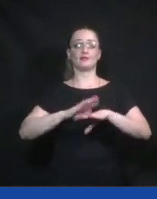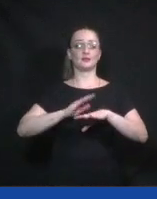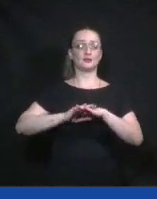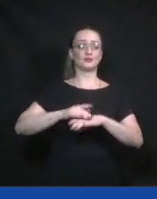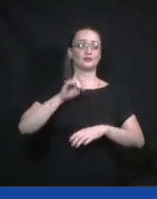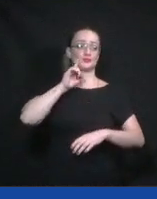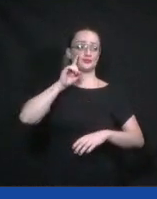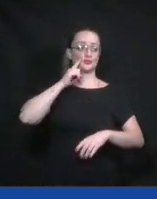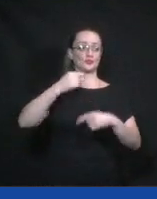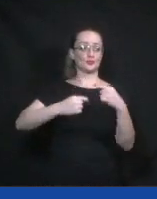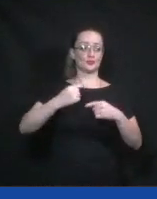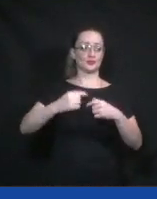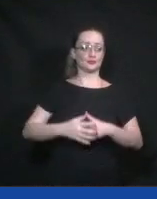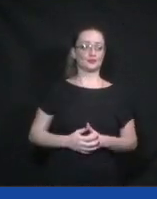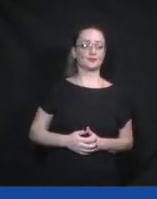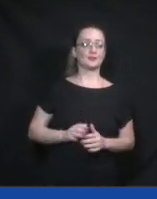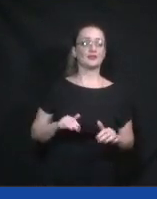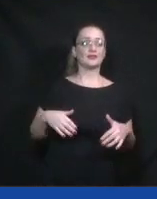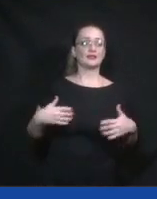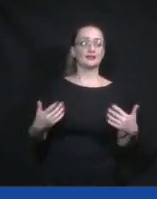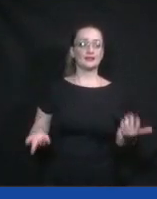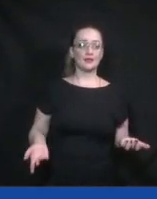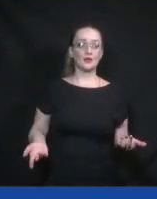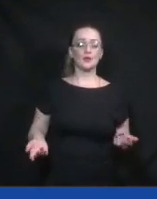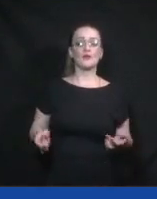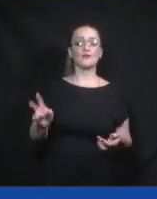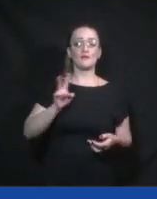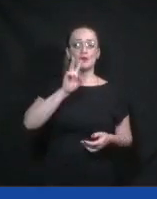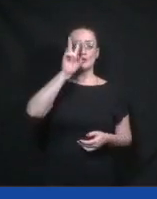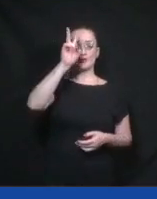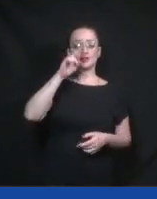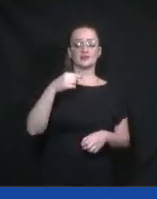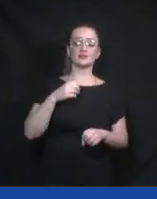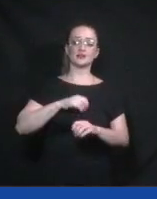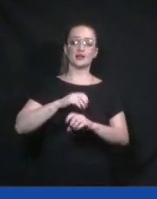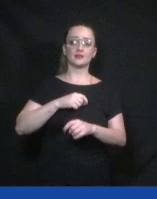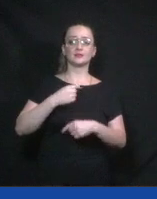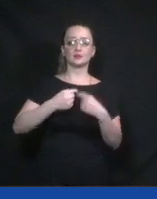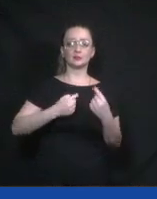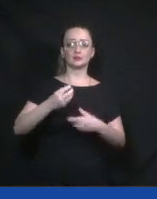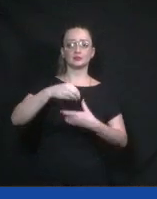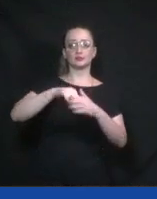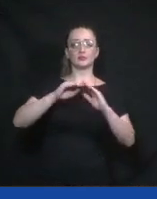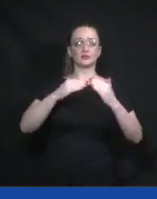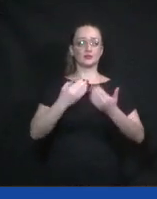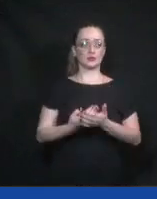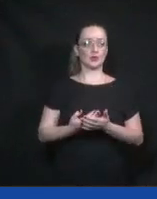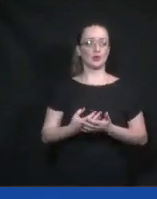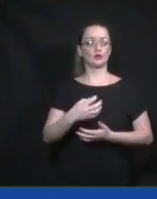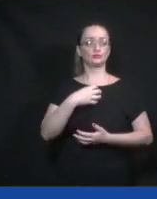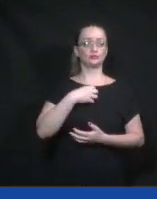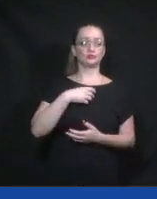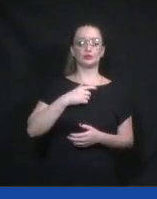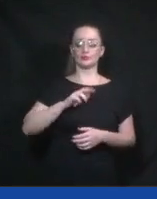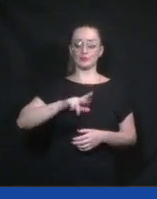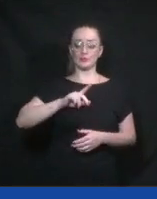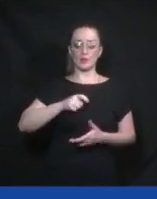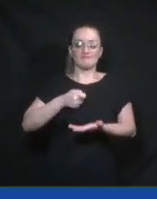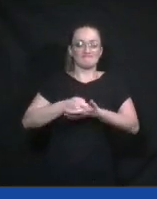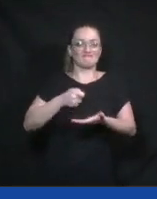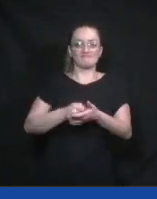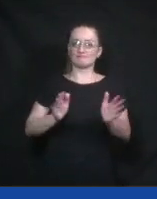da política então valorizar a educação política nas escolas e nas universidades de maneira não doutrinária é